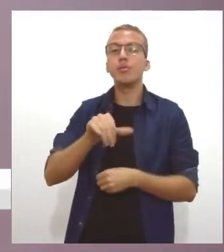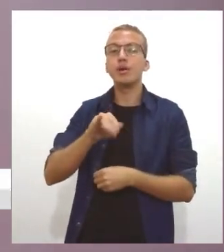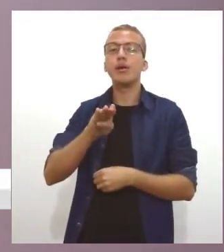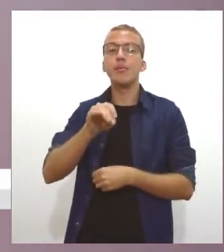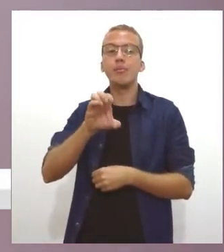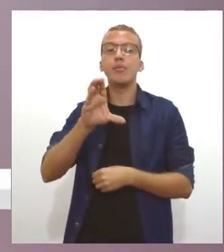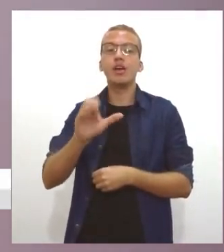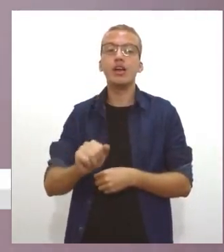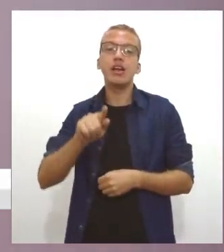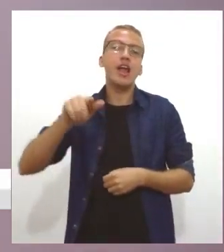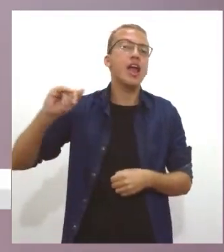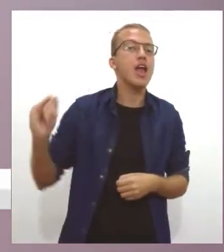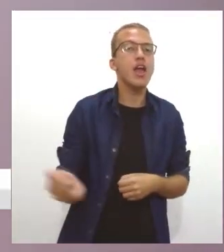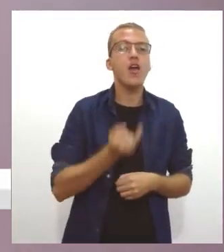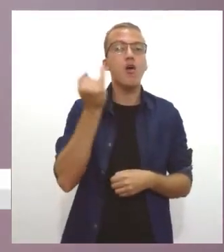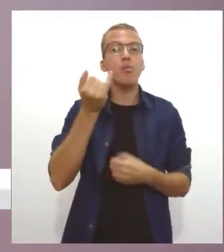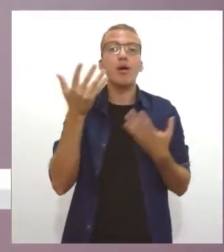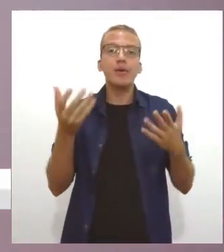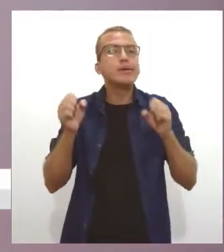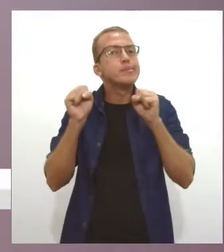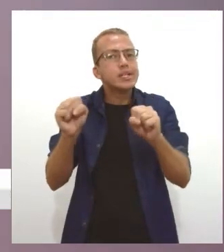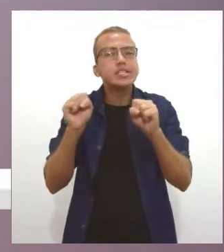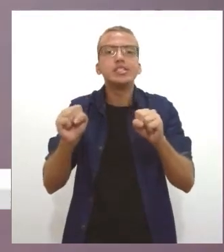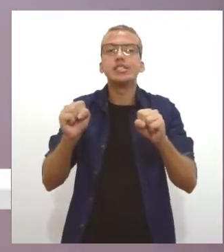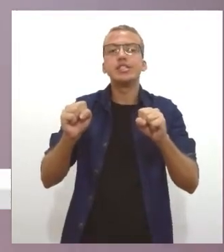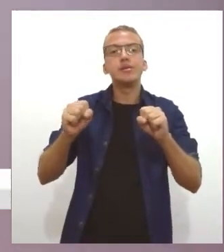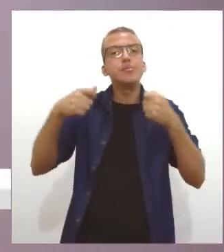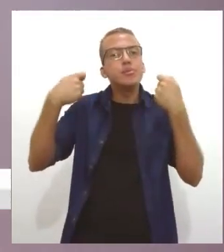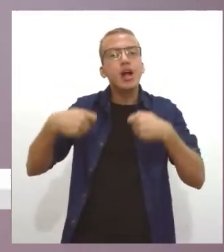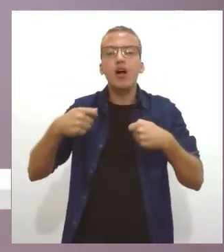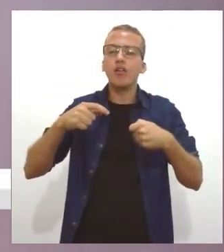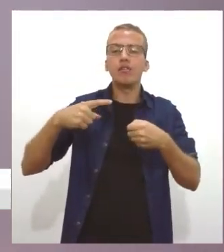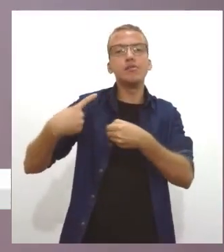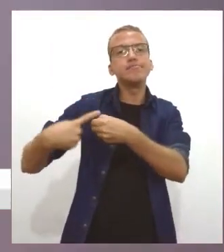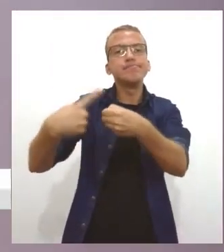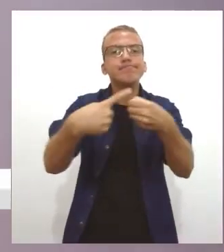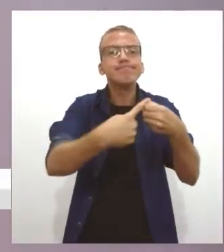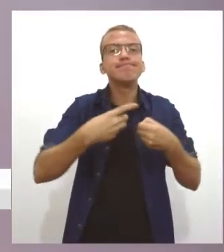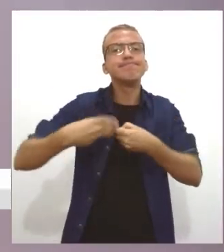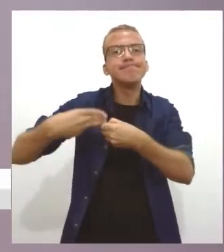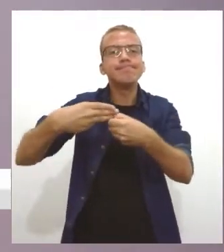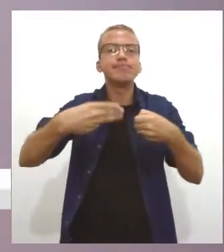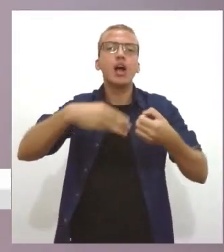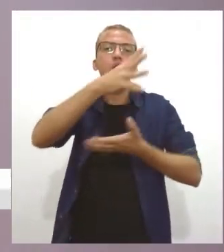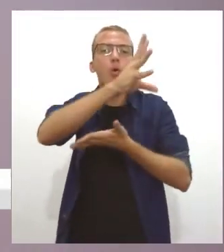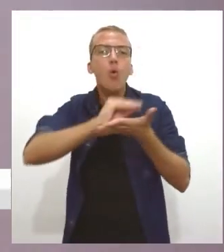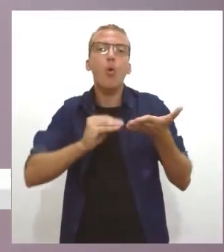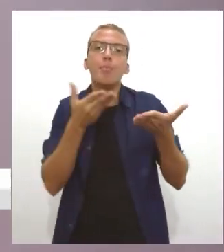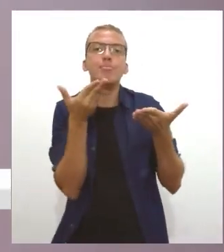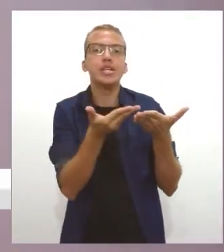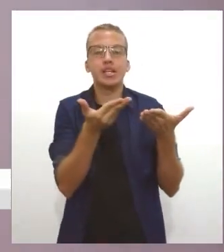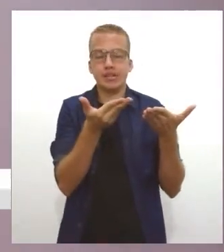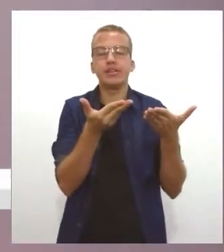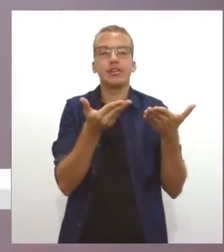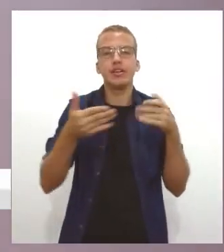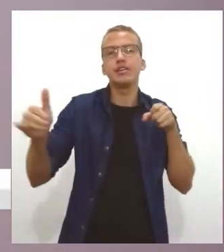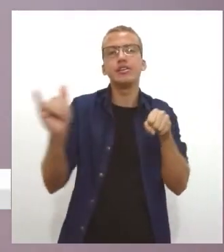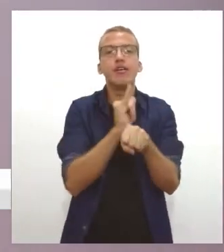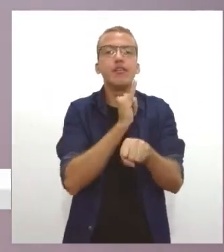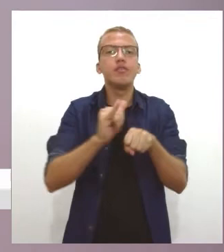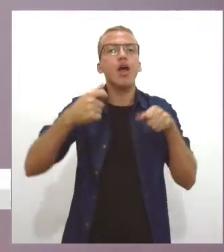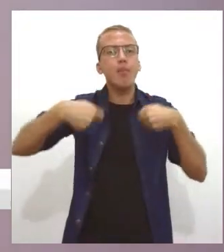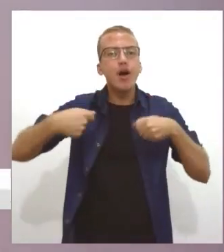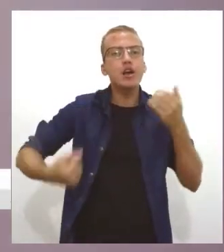serve inclusive de exemplo para que outros municípios sigam essa iniciativa, né, e possam criar também esse